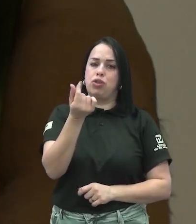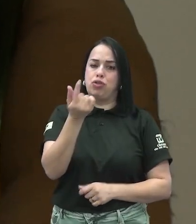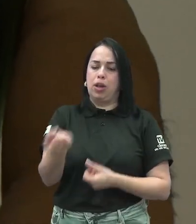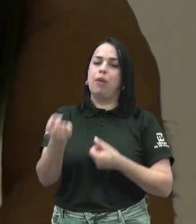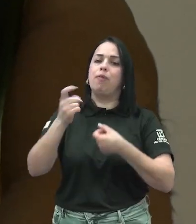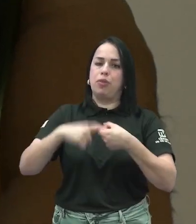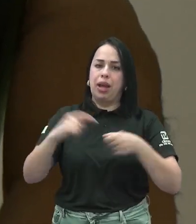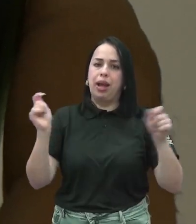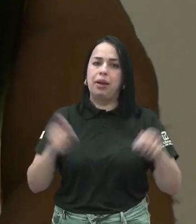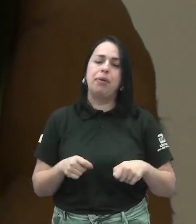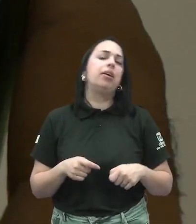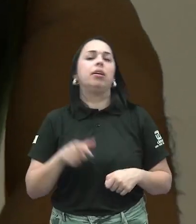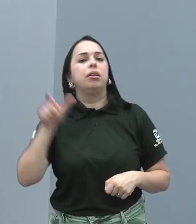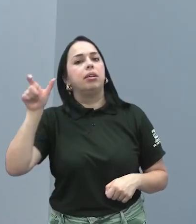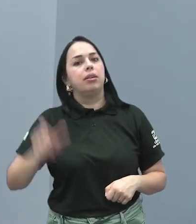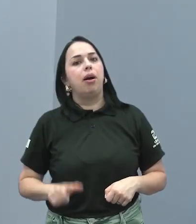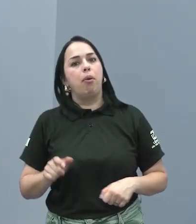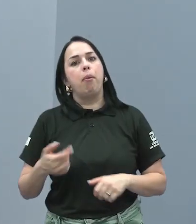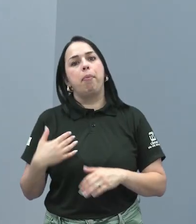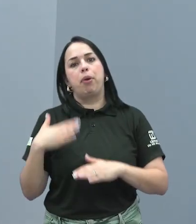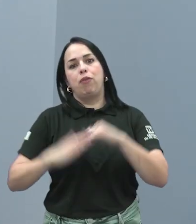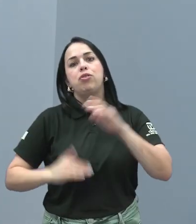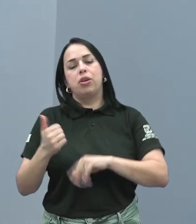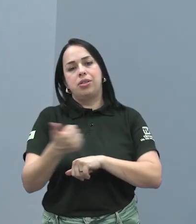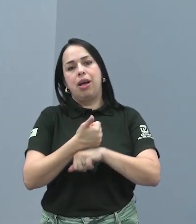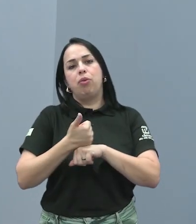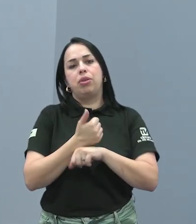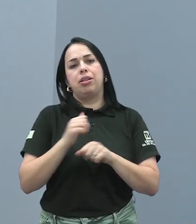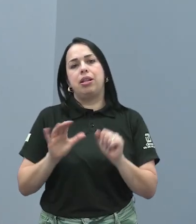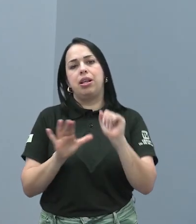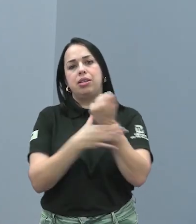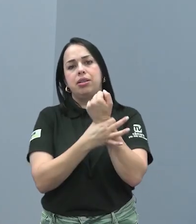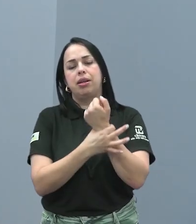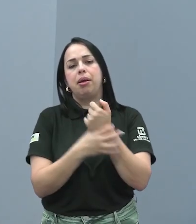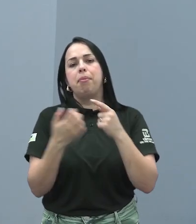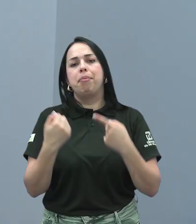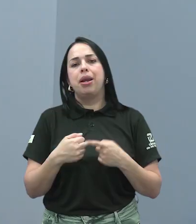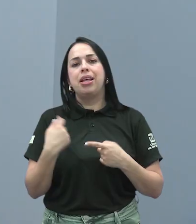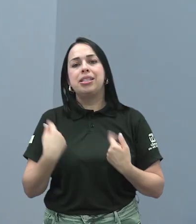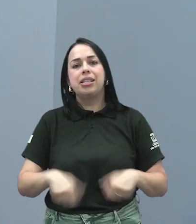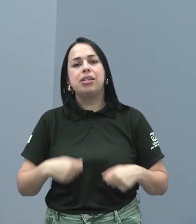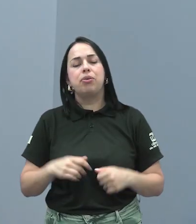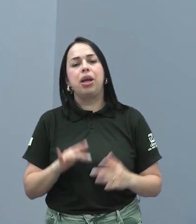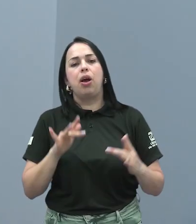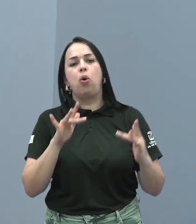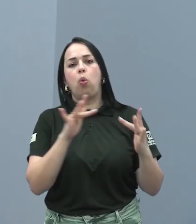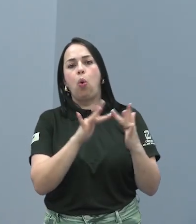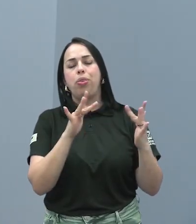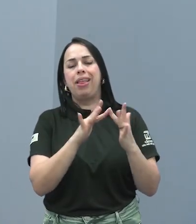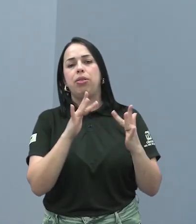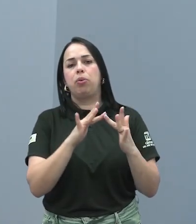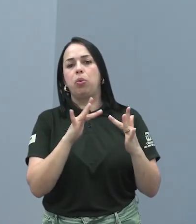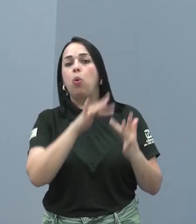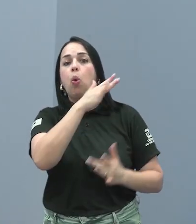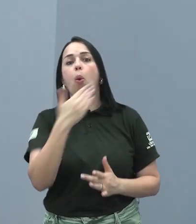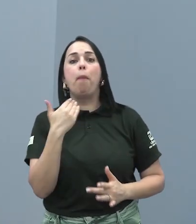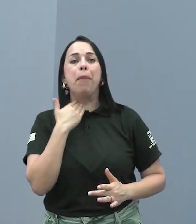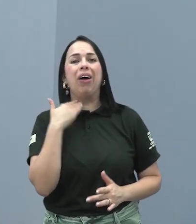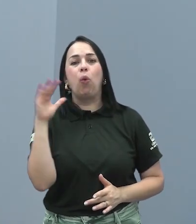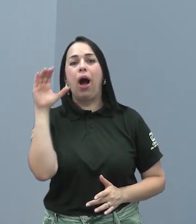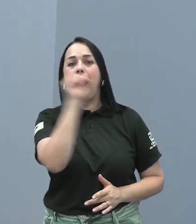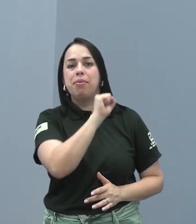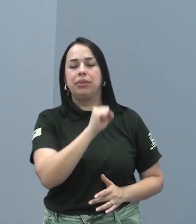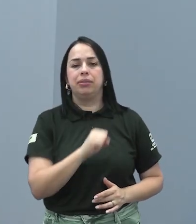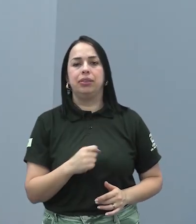de recuperar o valor perdido. Segundo o perito em segurança, é necessário fazer contato com as instituições financeiras o